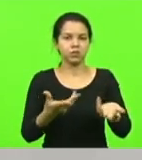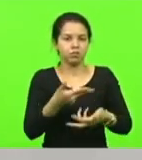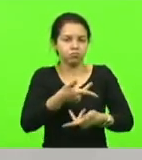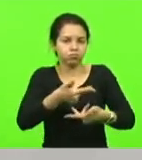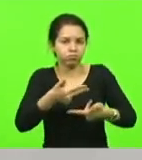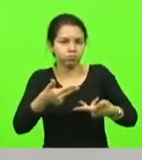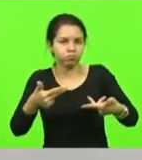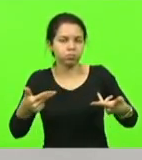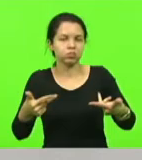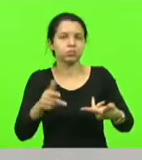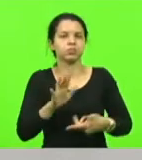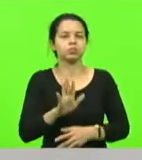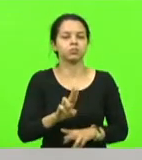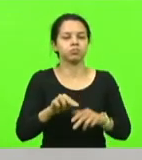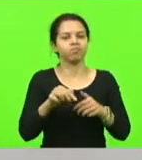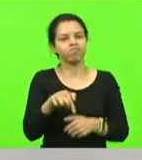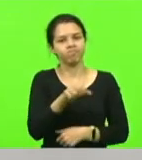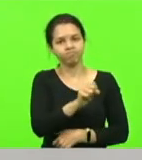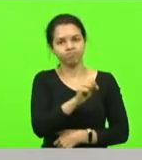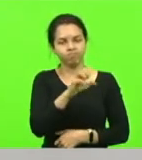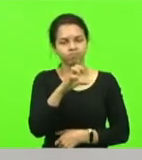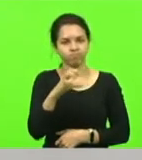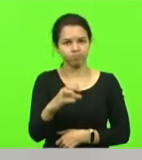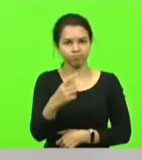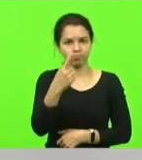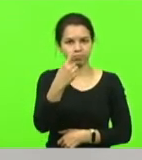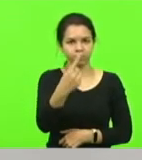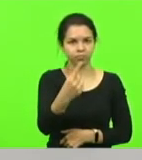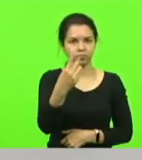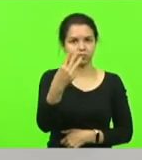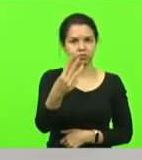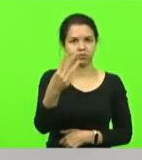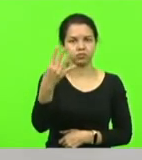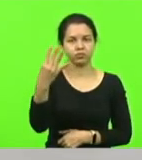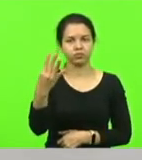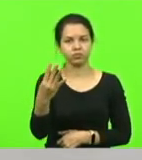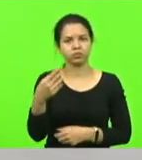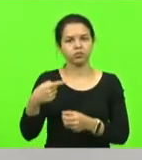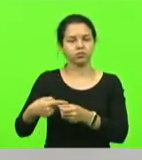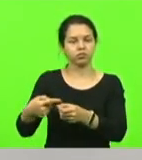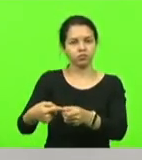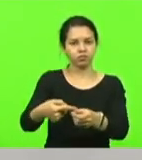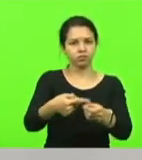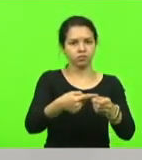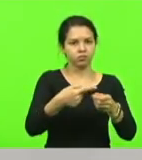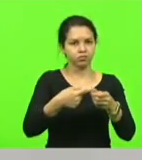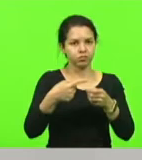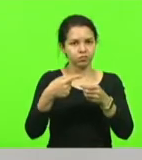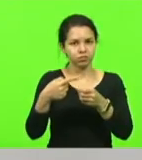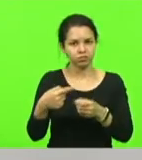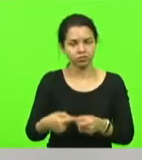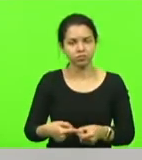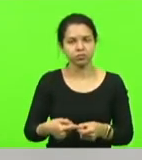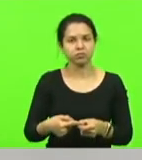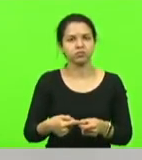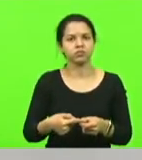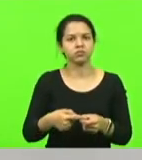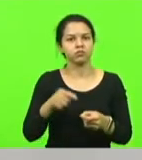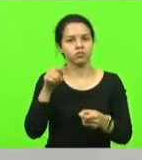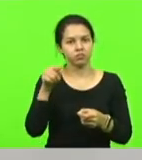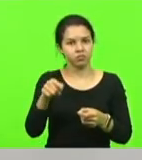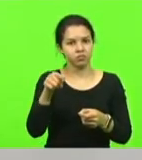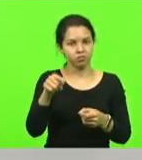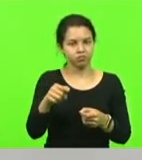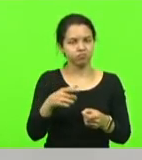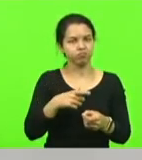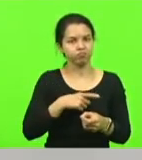entanto, Santa Catarina tem 134 municípios que figuram no mapa da insegurança